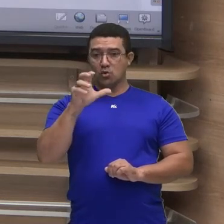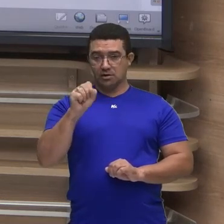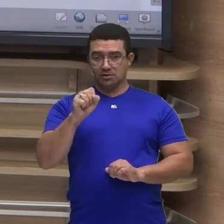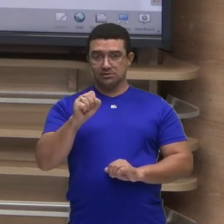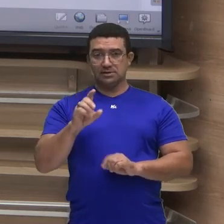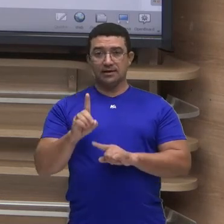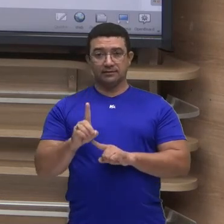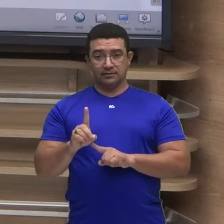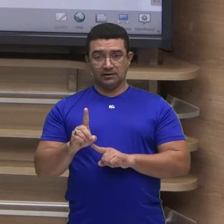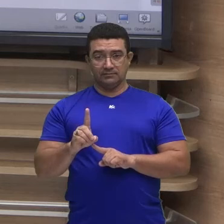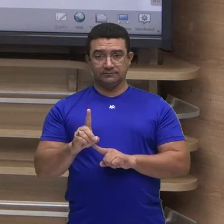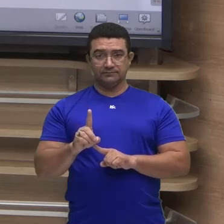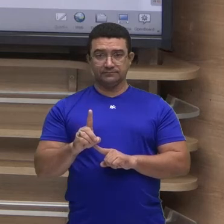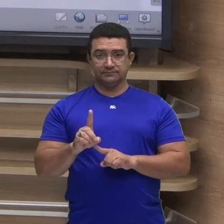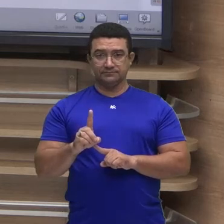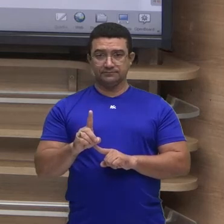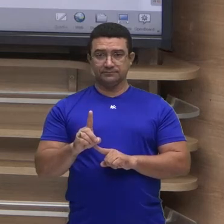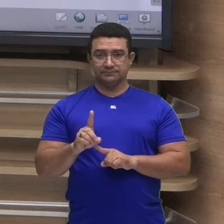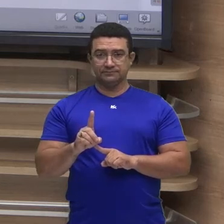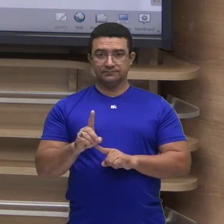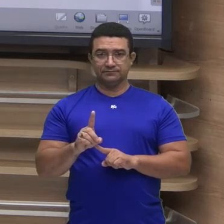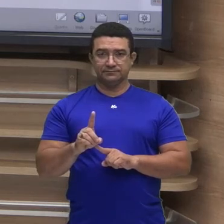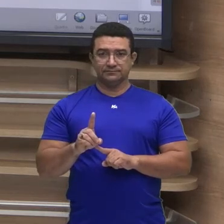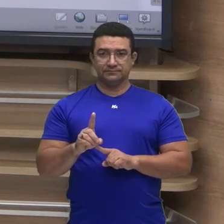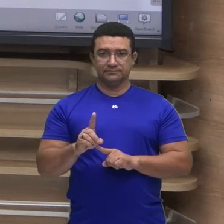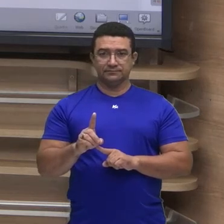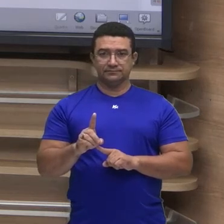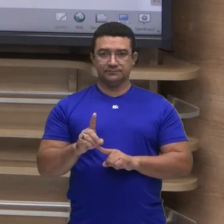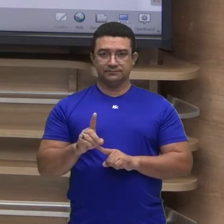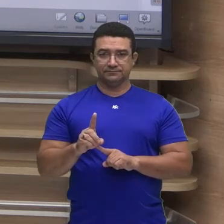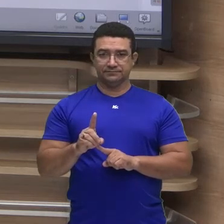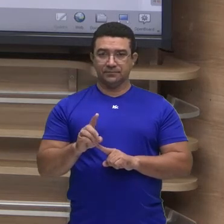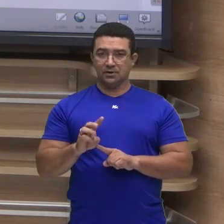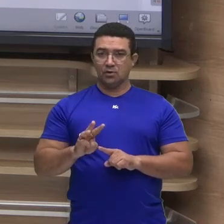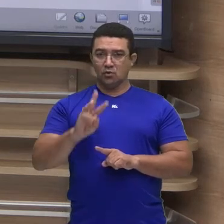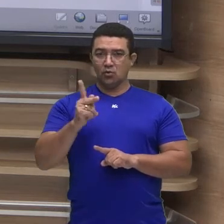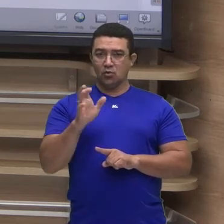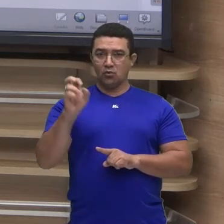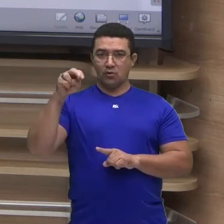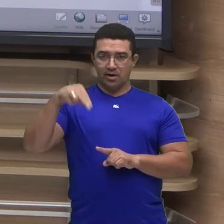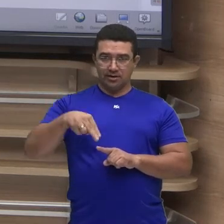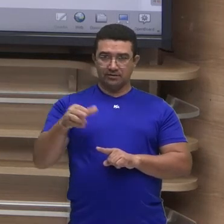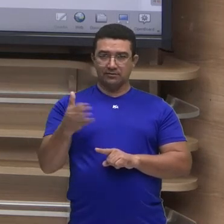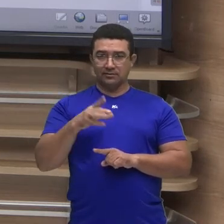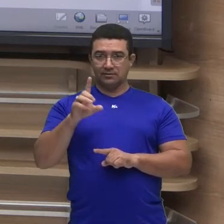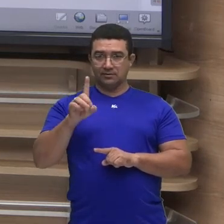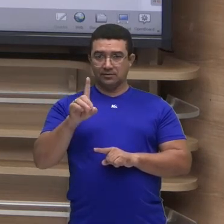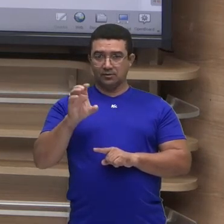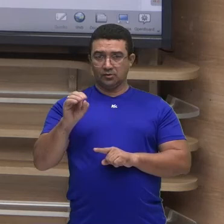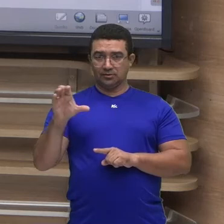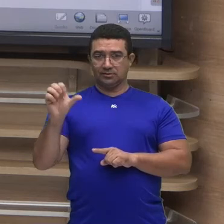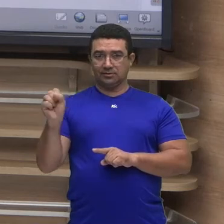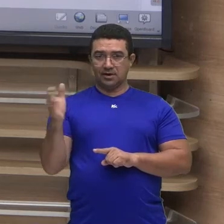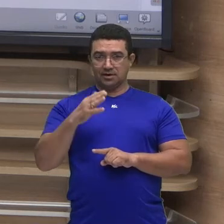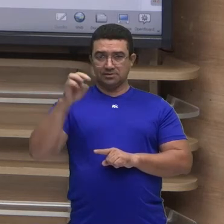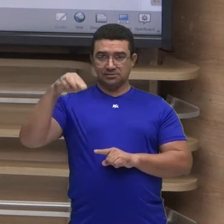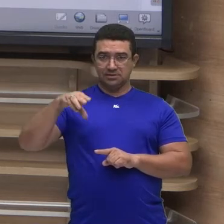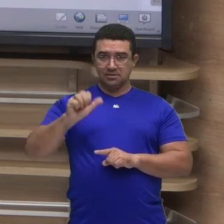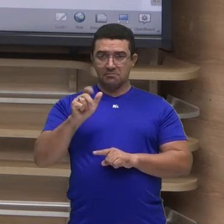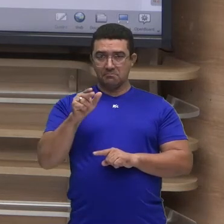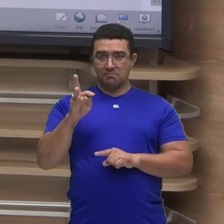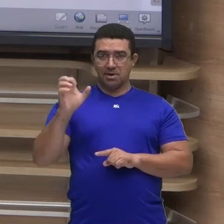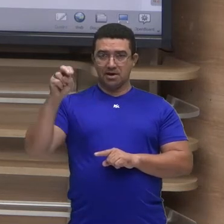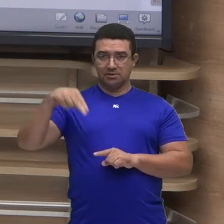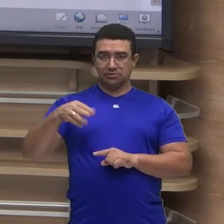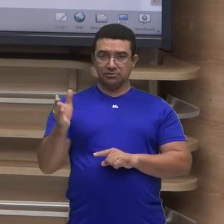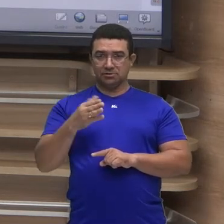D. Como é que ele acha que fica a ordem da letra D? When does Martin go to school? Então, essa é a ordem que ele acha que é na letra